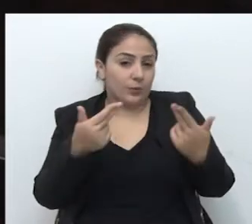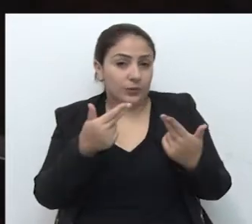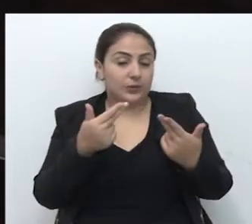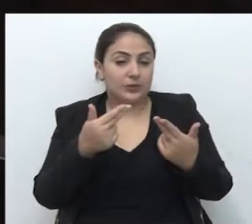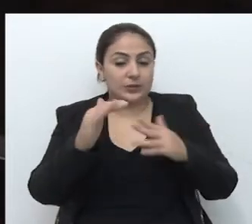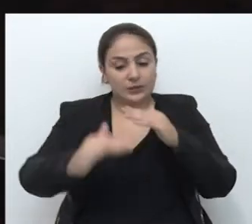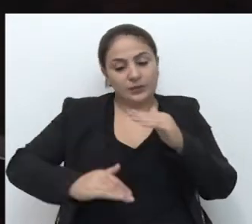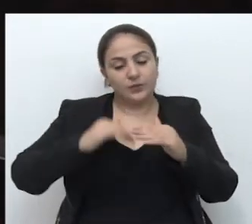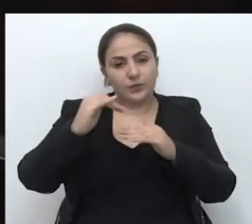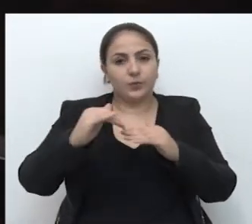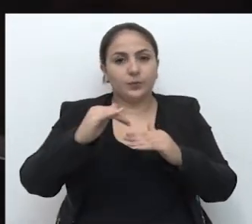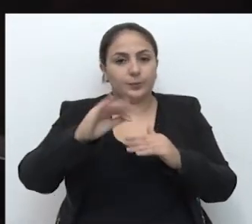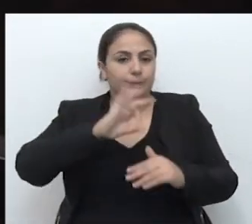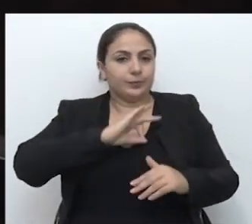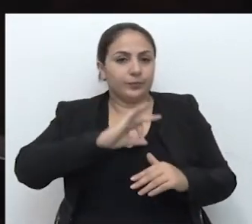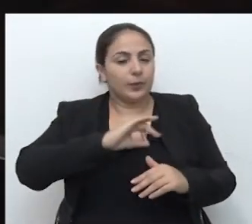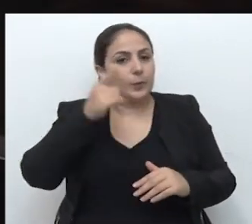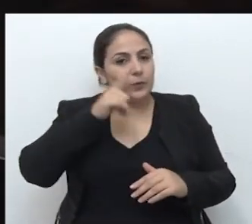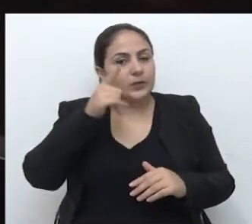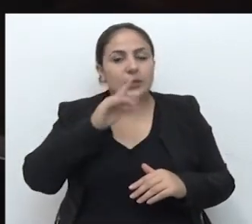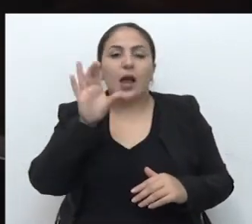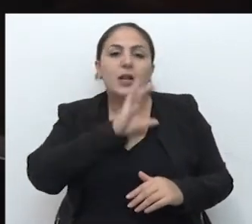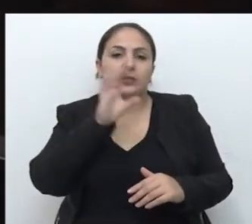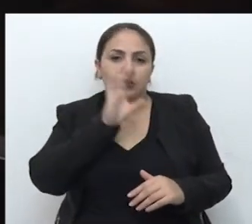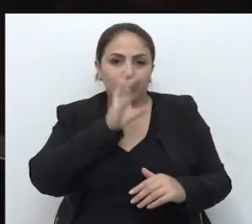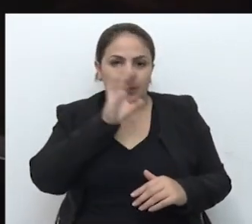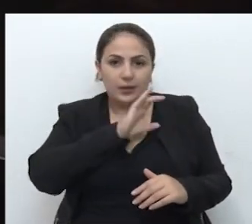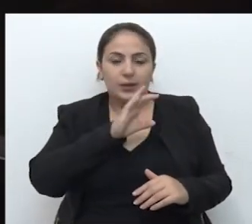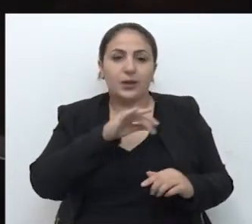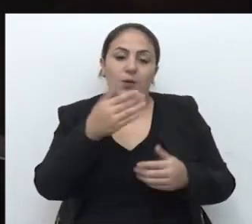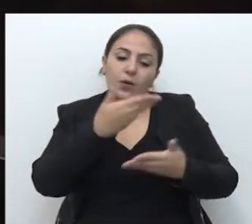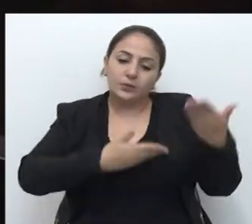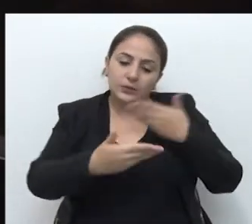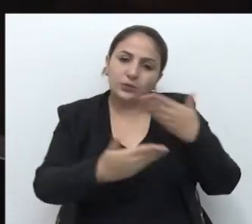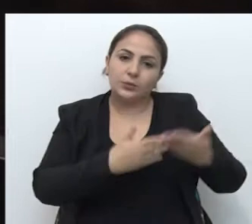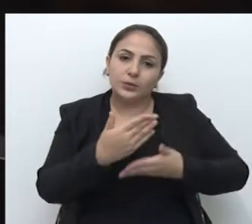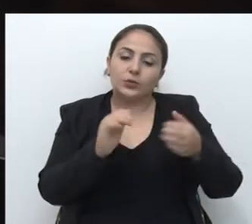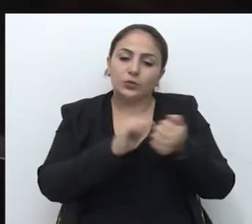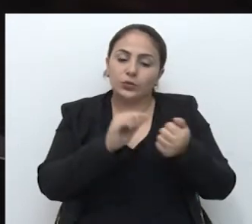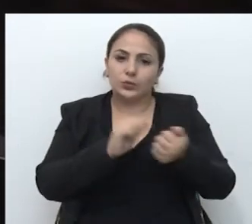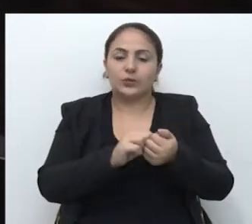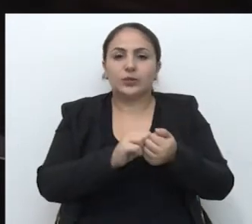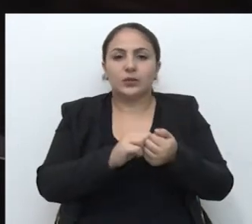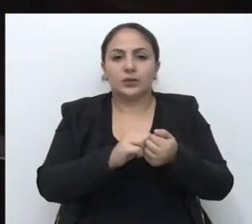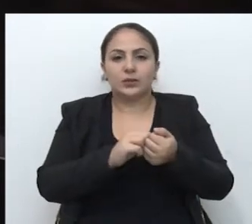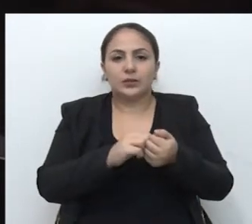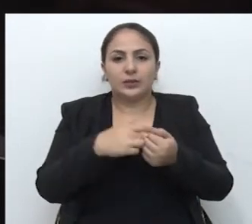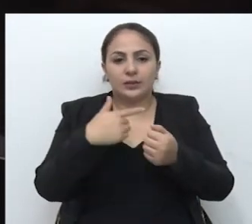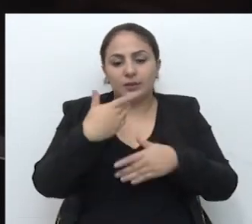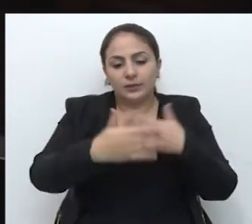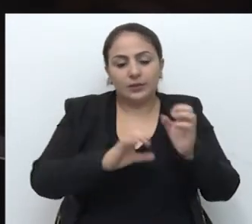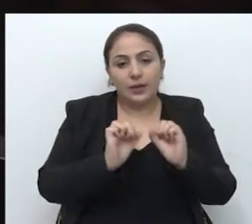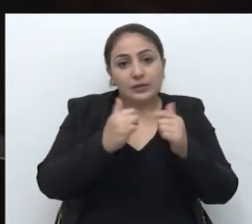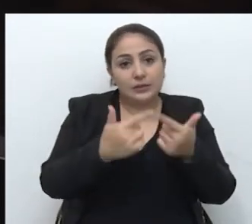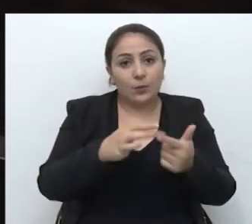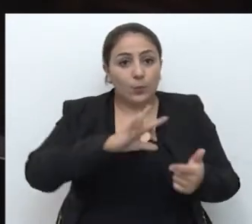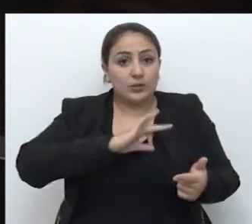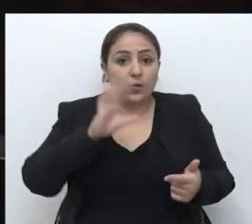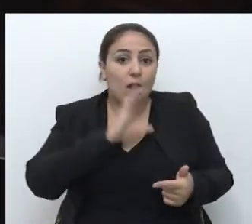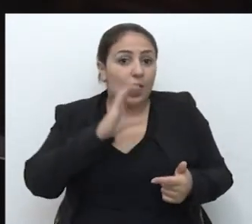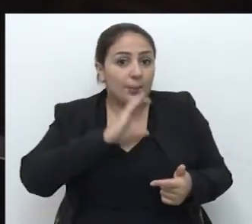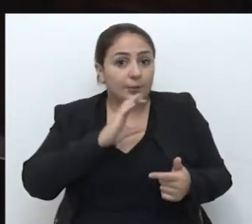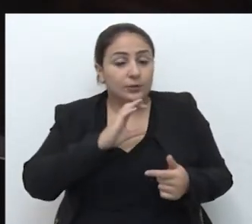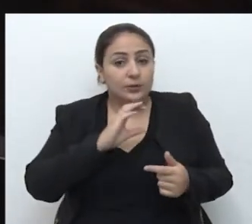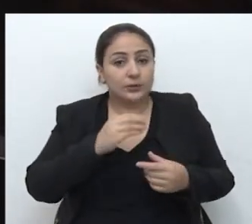algumas medidas a nível policial para agilizar o atendimento, a apuração desses procedimentos policiais e